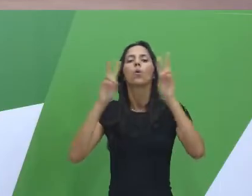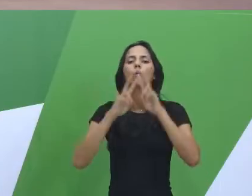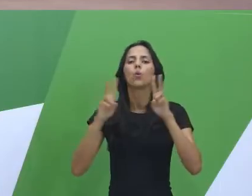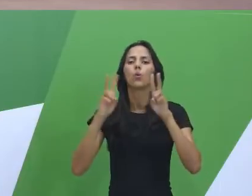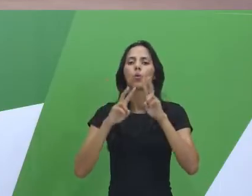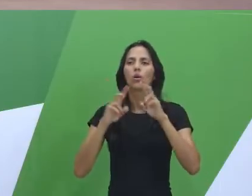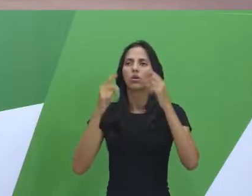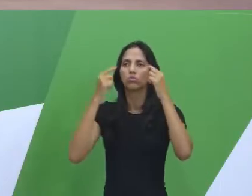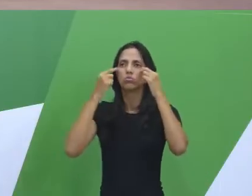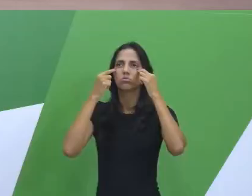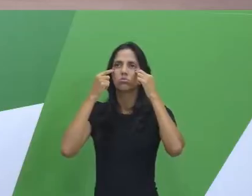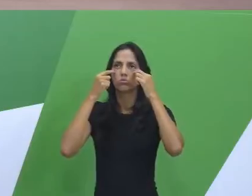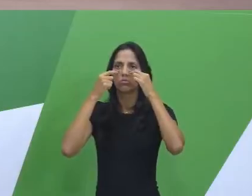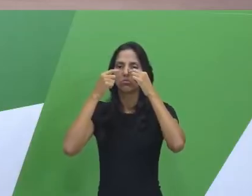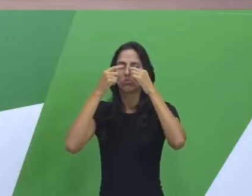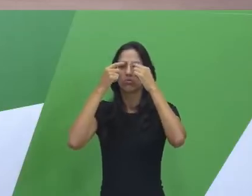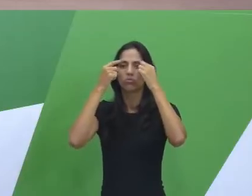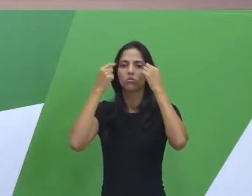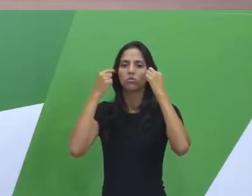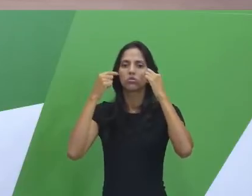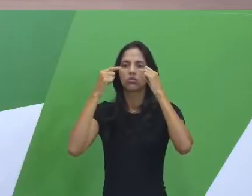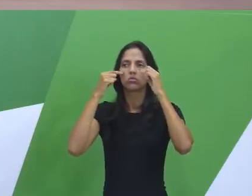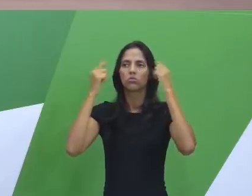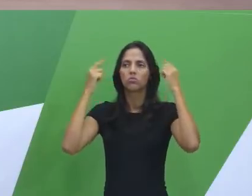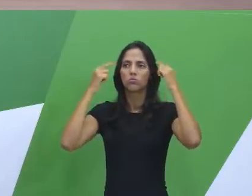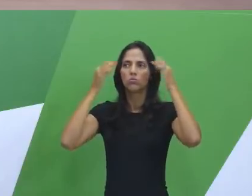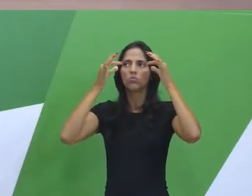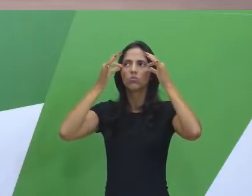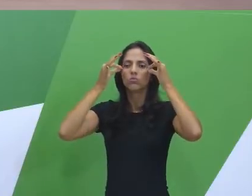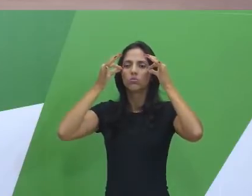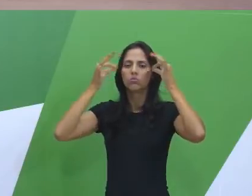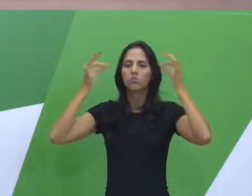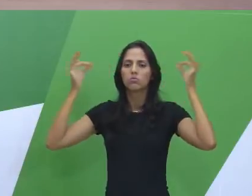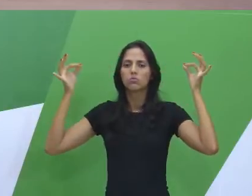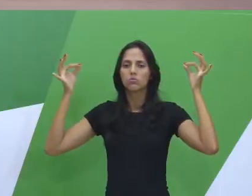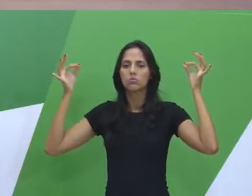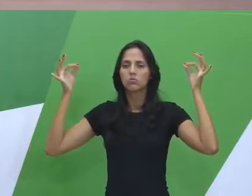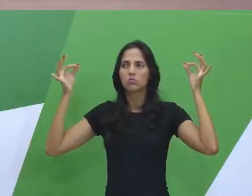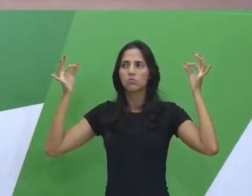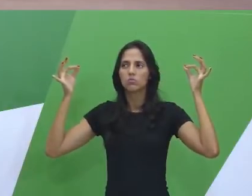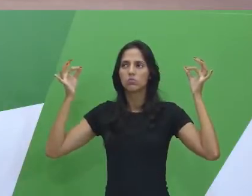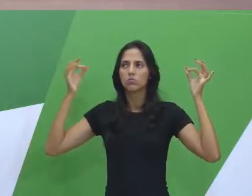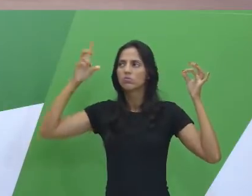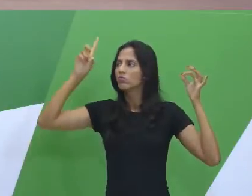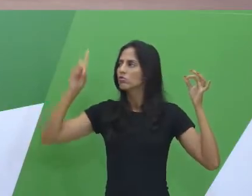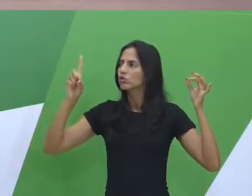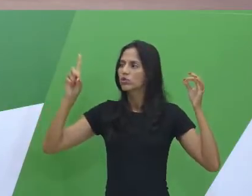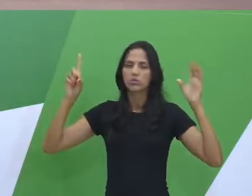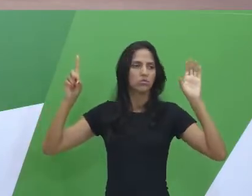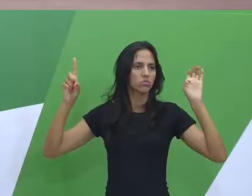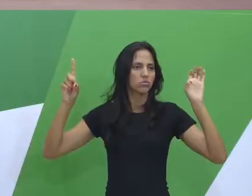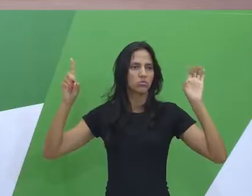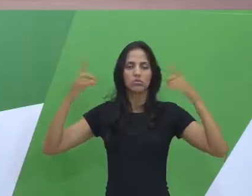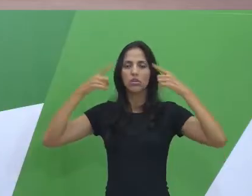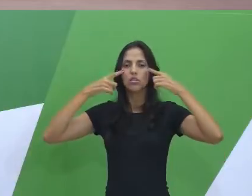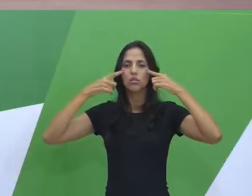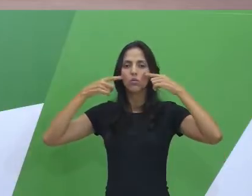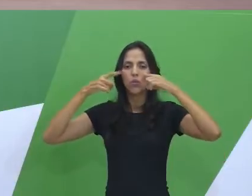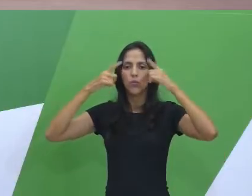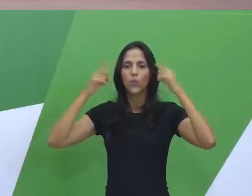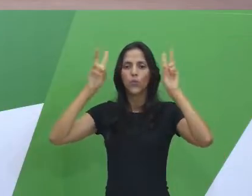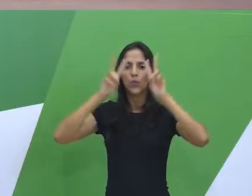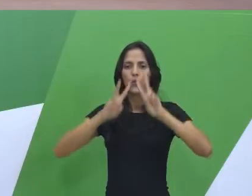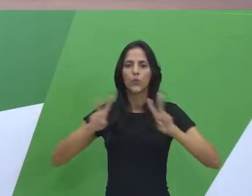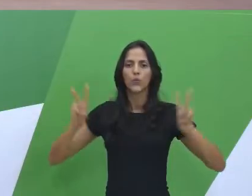nosso campo visual, pessoal. Todo o campo visual do ser humano, ele vem da direita para a esquerda. Por isso